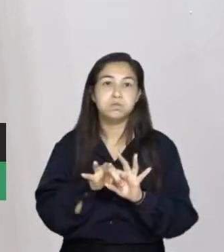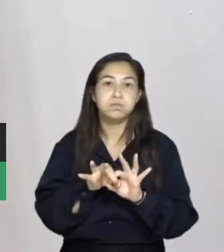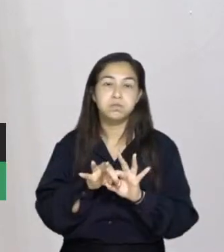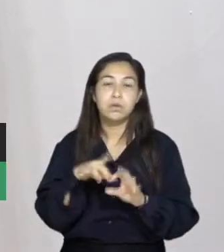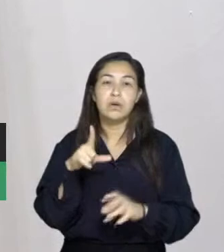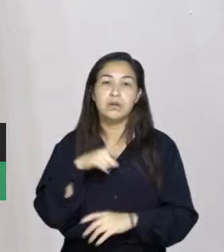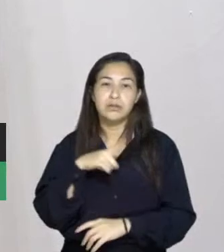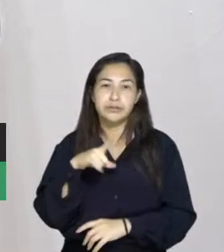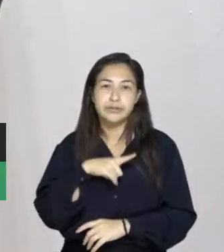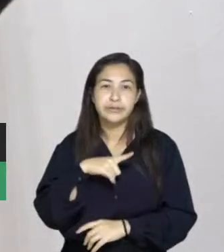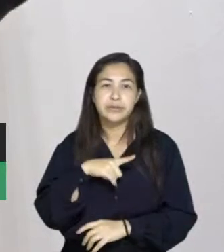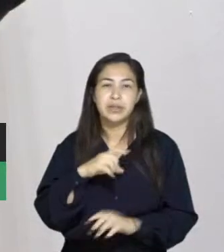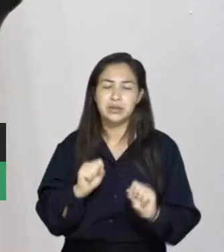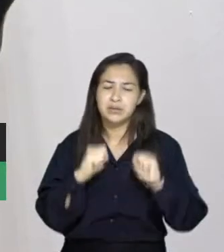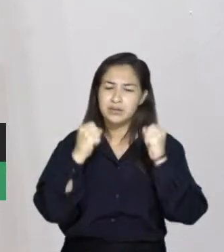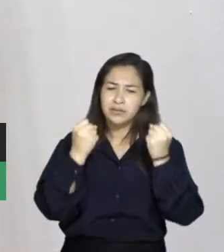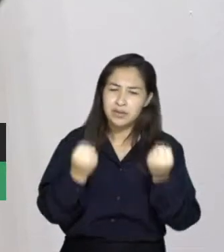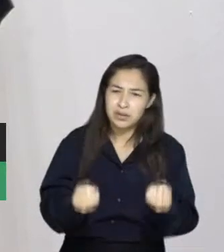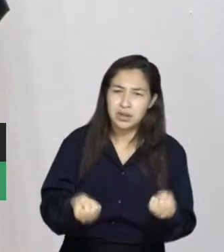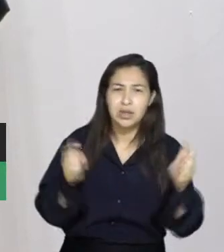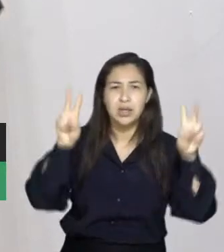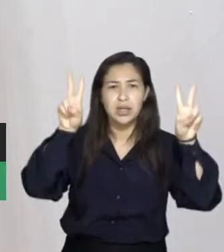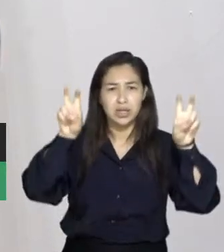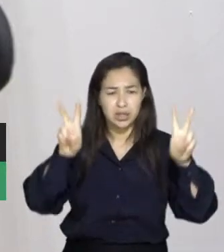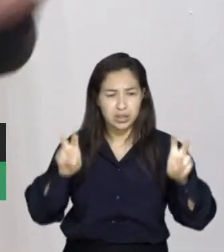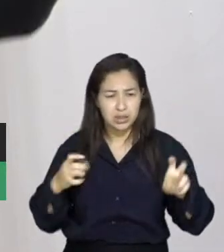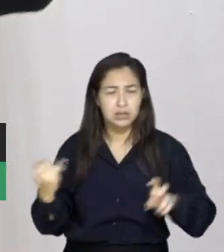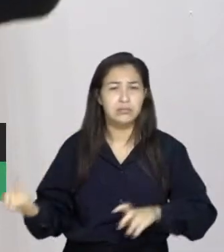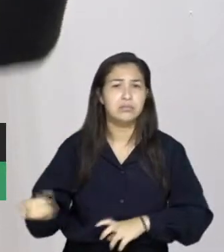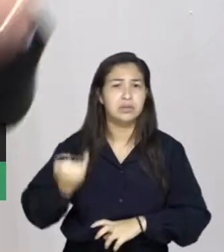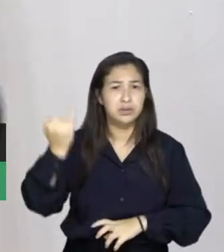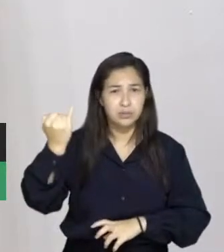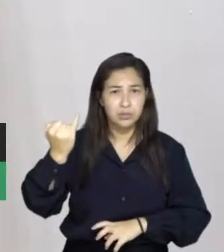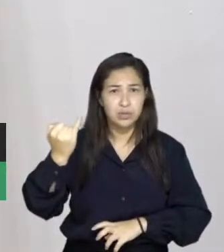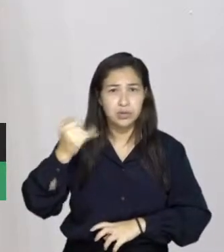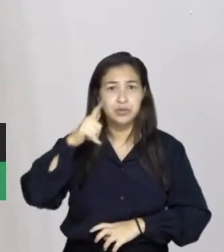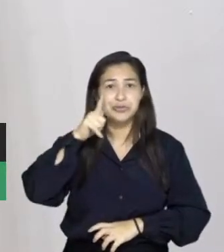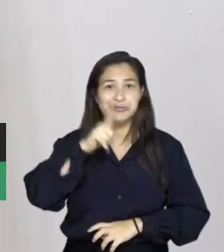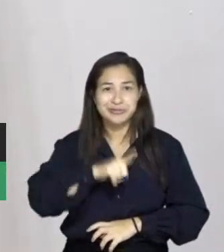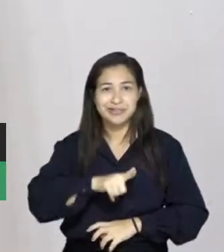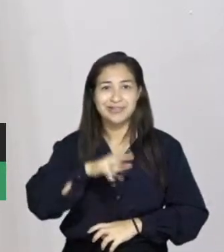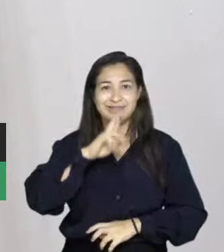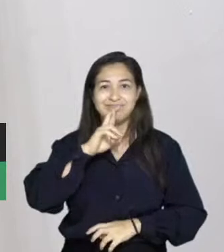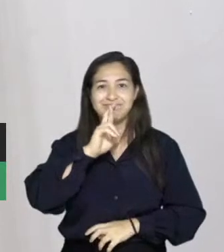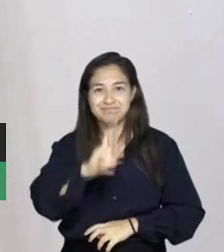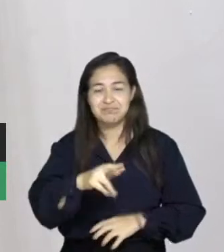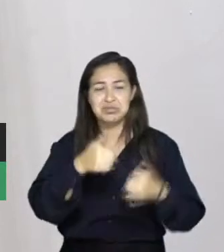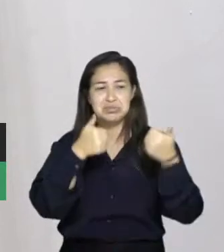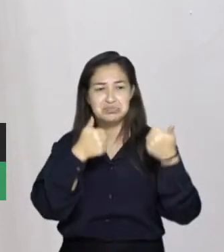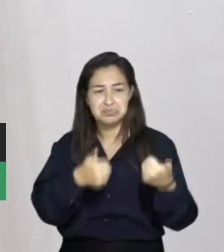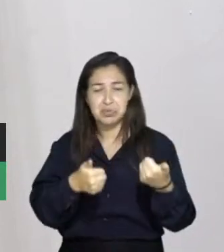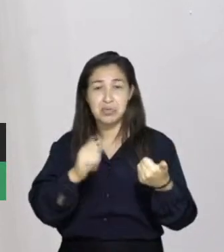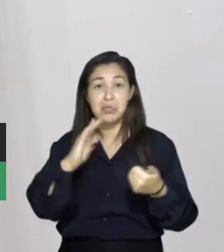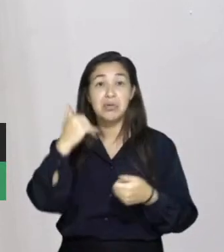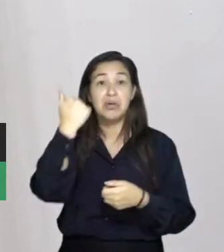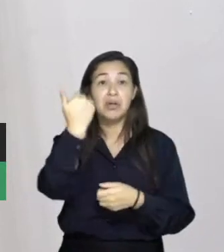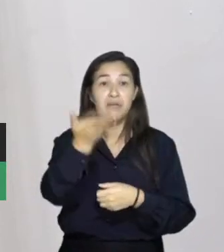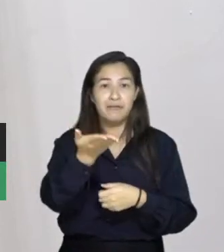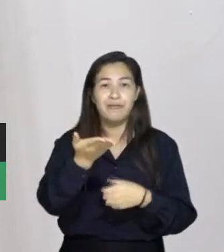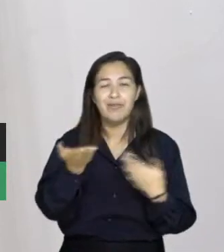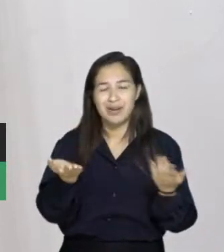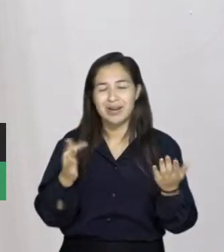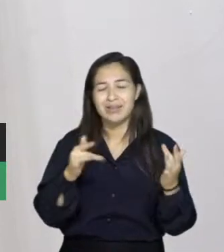conseguimos ter para defender causas que são de todos, nós causamos um efeito muito grande lá fora que é o caso desse